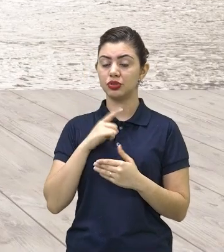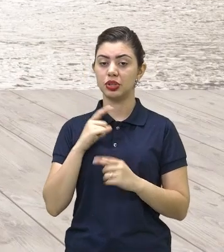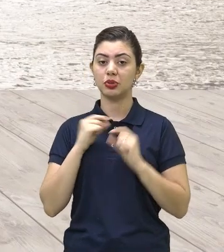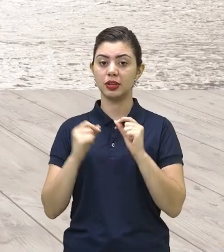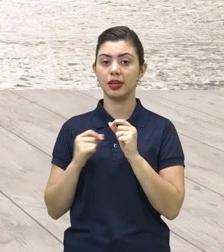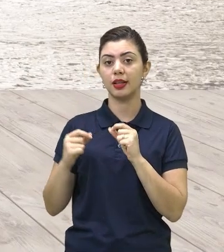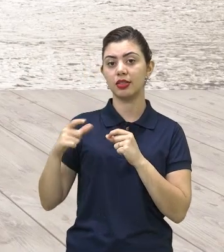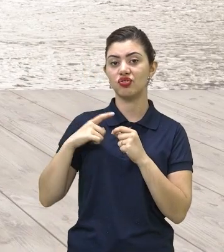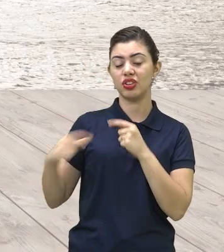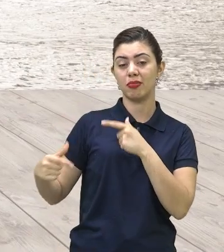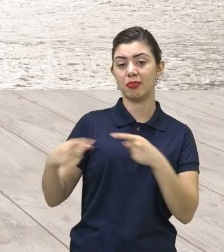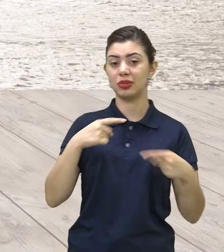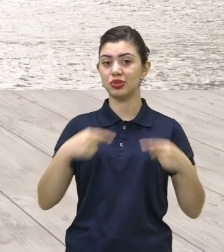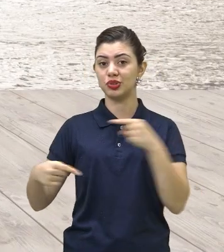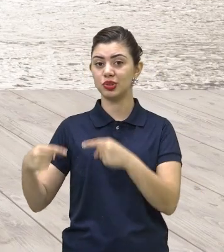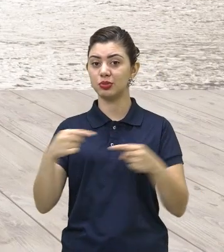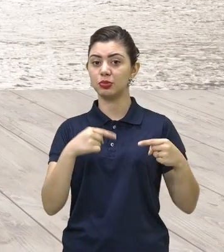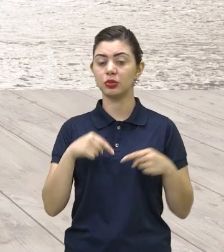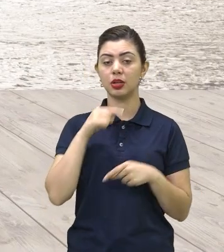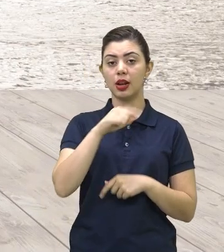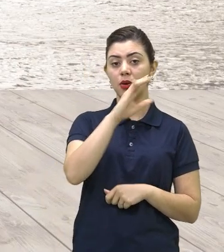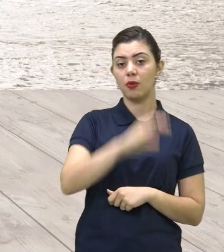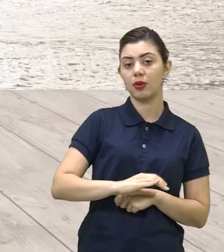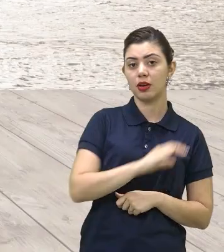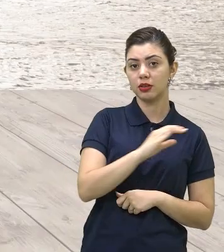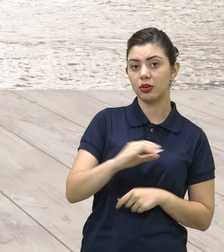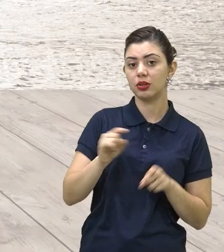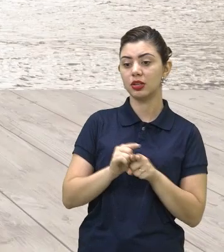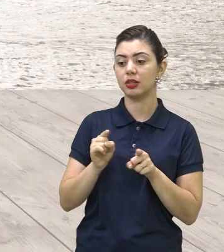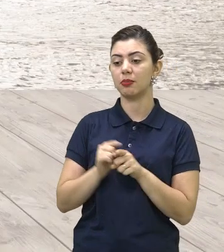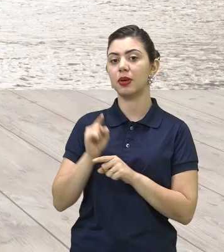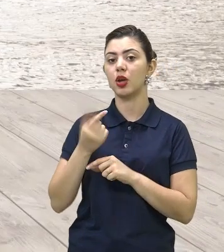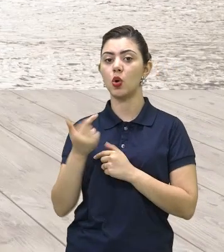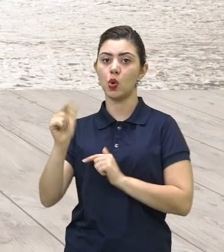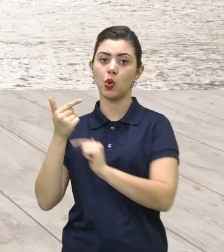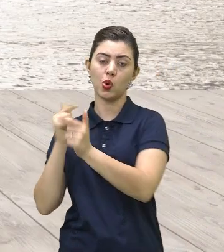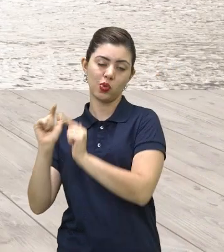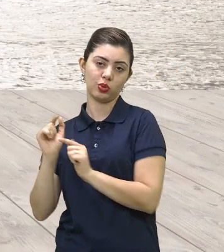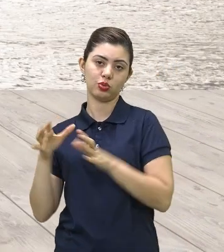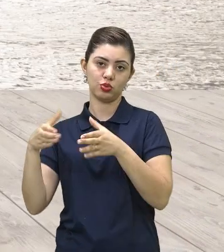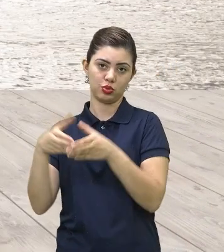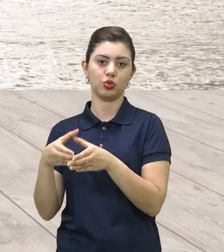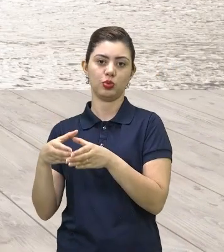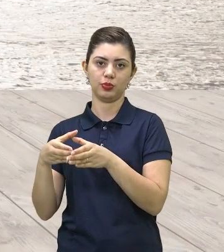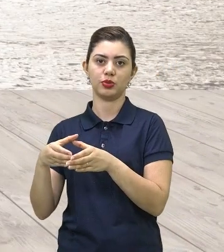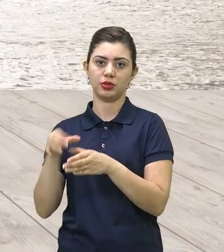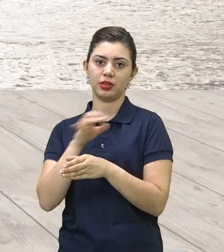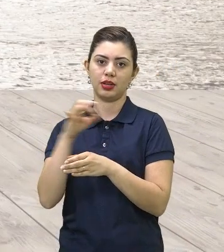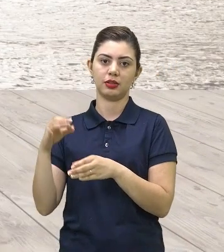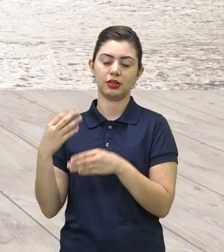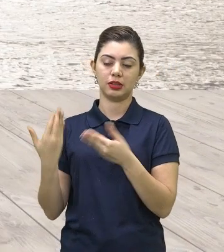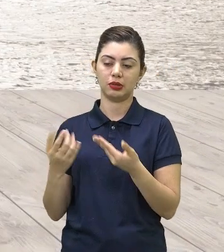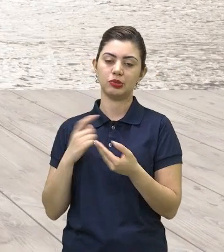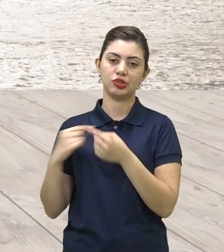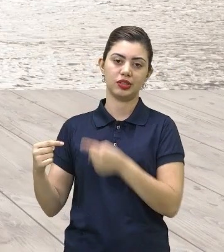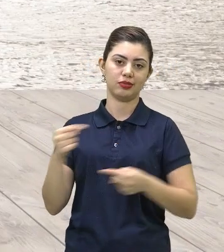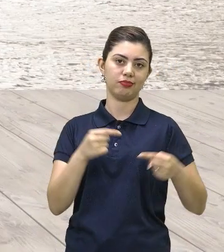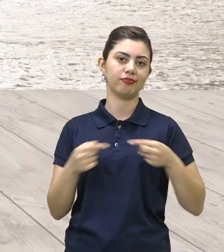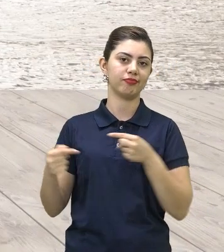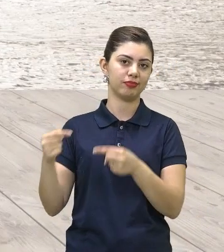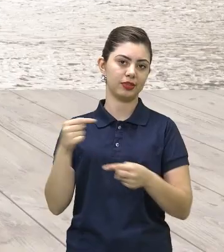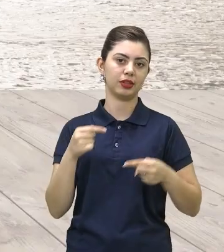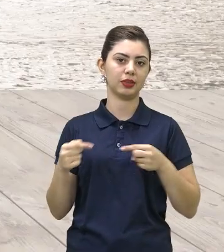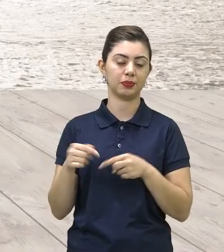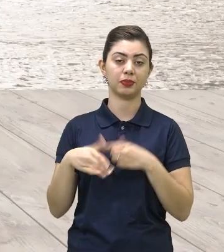briga entre os católicos e os protestantes chamados de huguenotes, tá? Então essa briga de lá também chegou aqui.